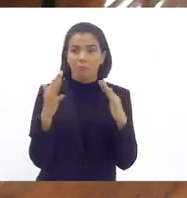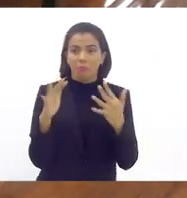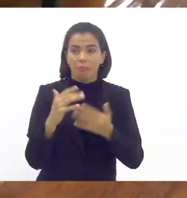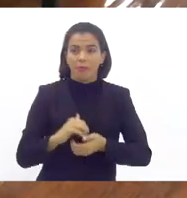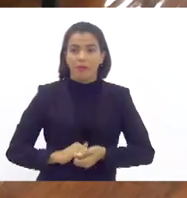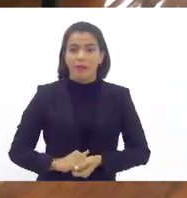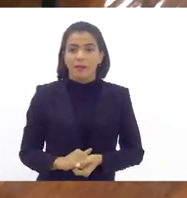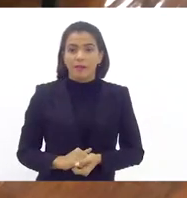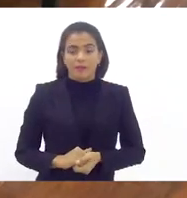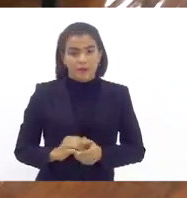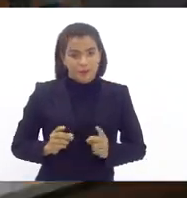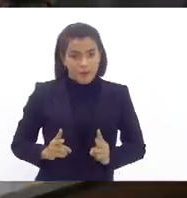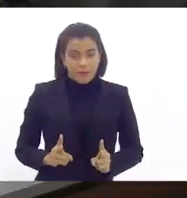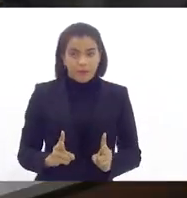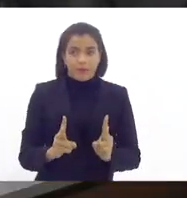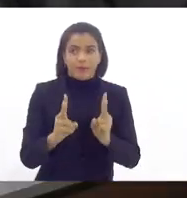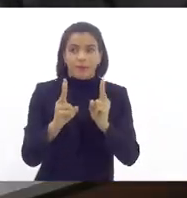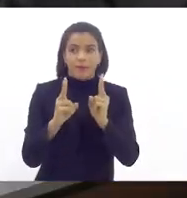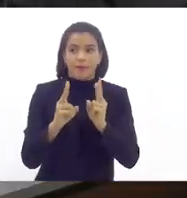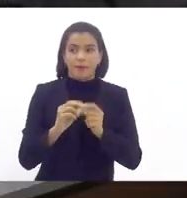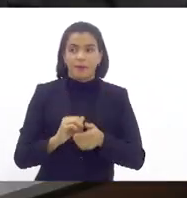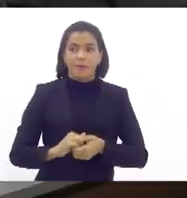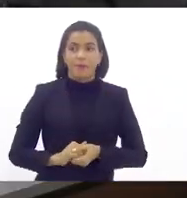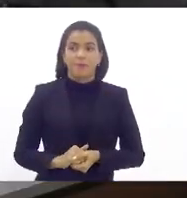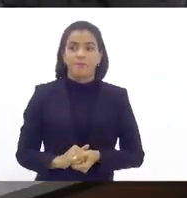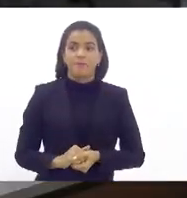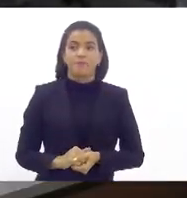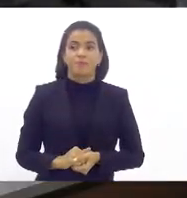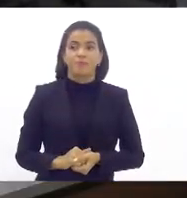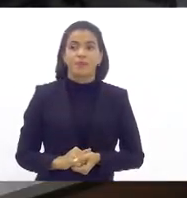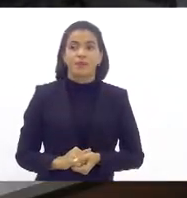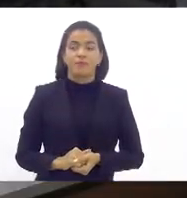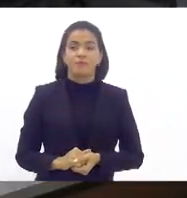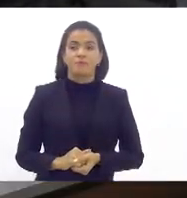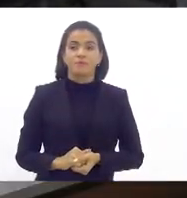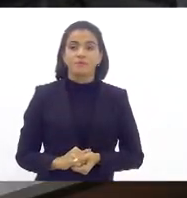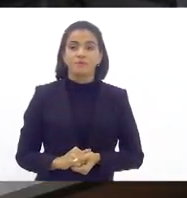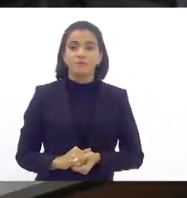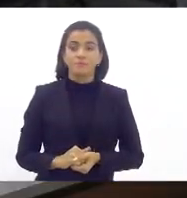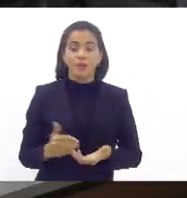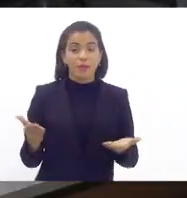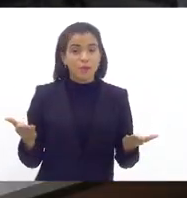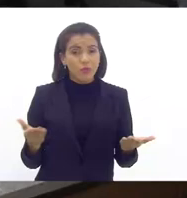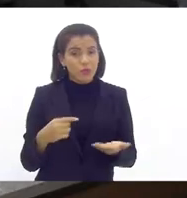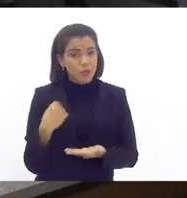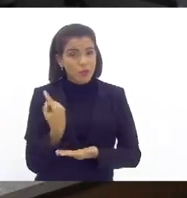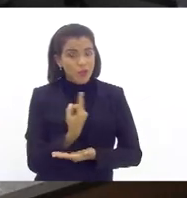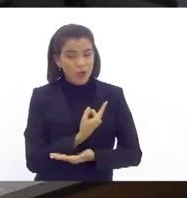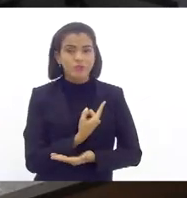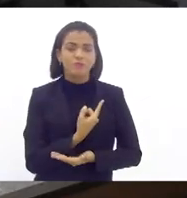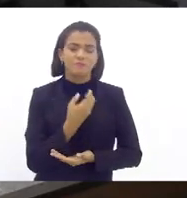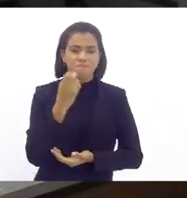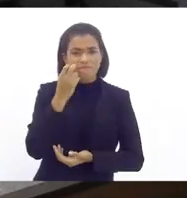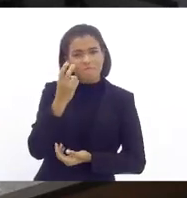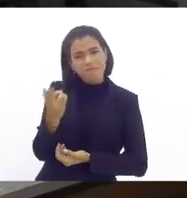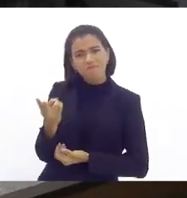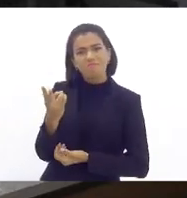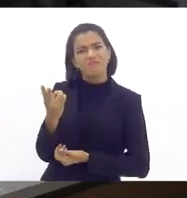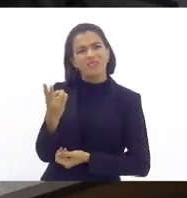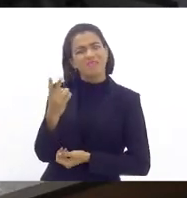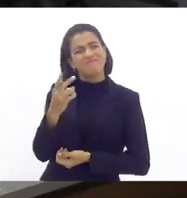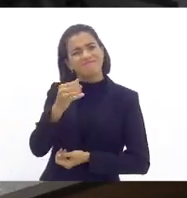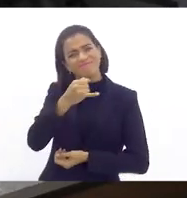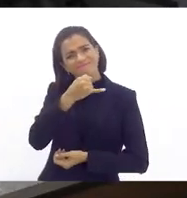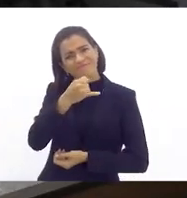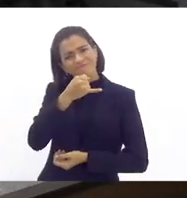Vamos dar sequência à nossa audiência, mas a gente fez esse momento triste da